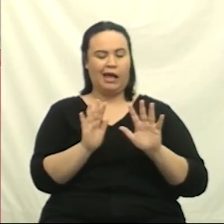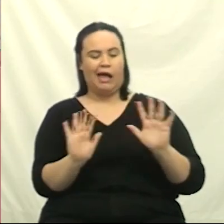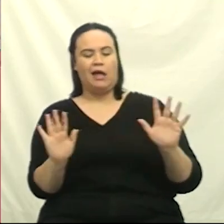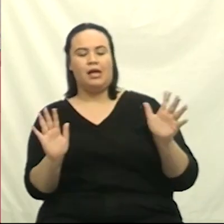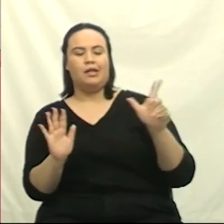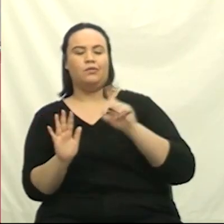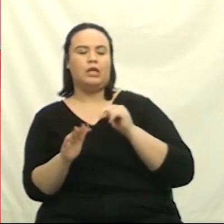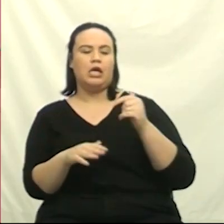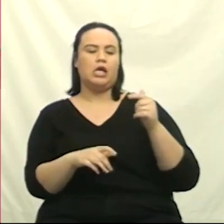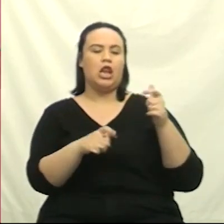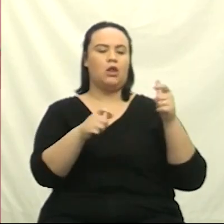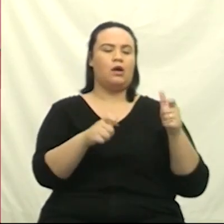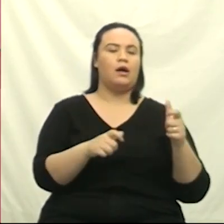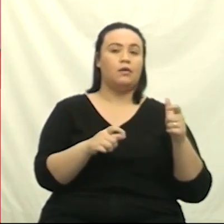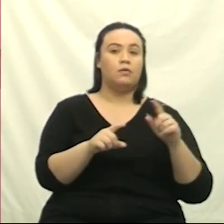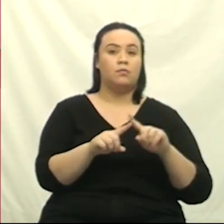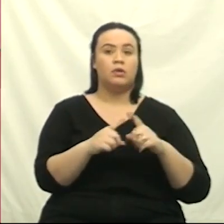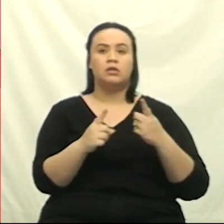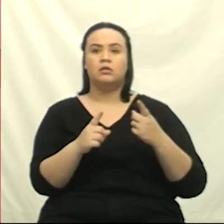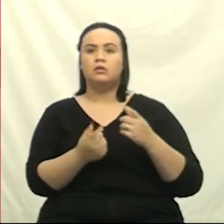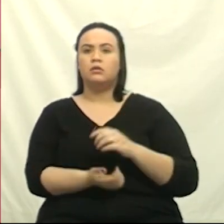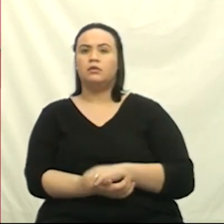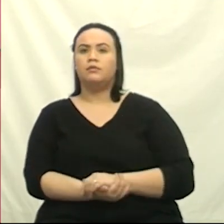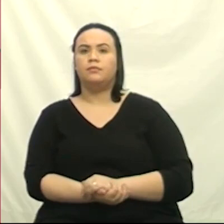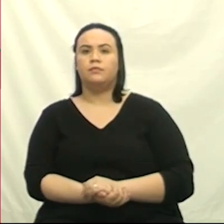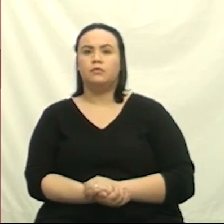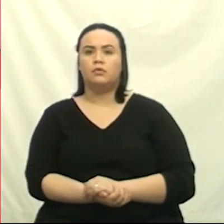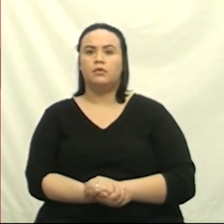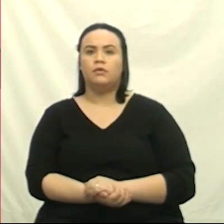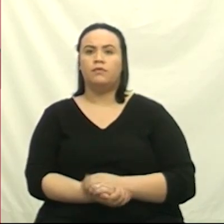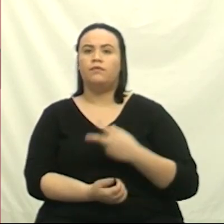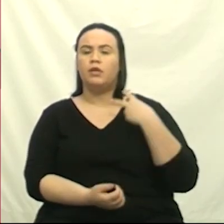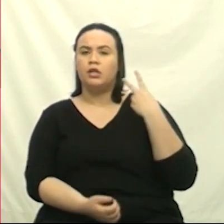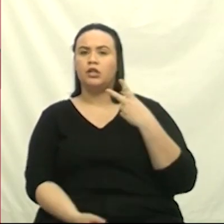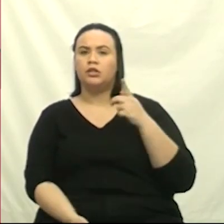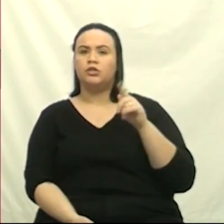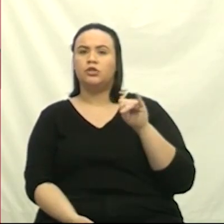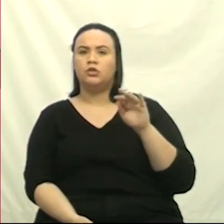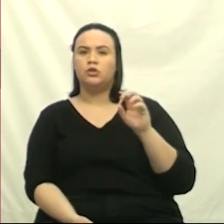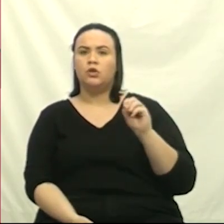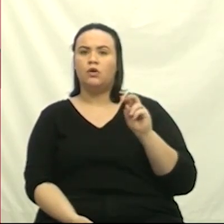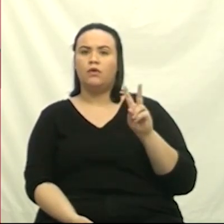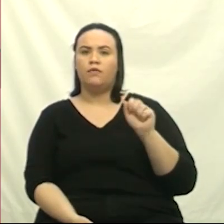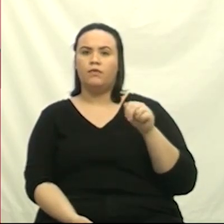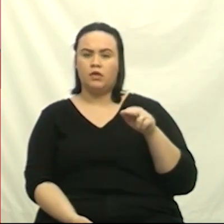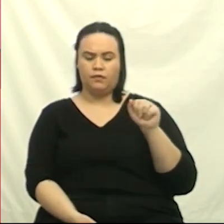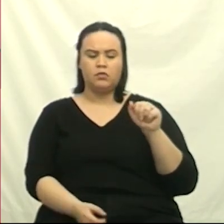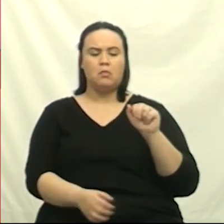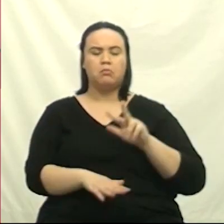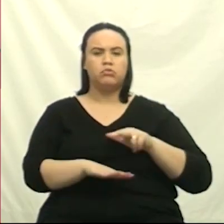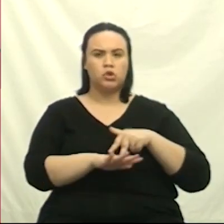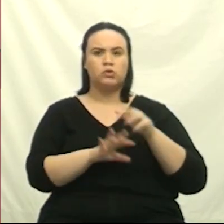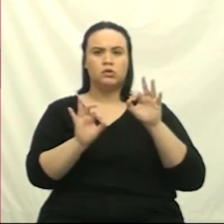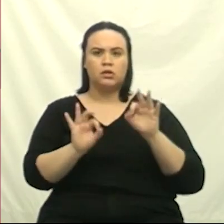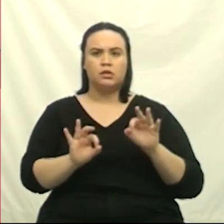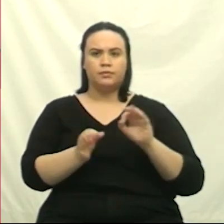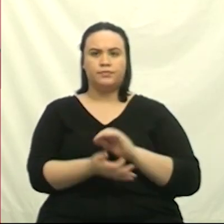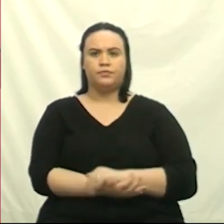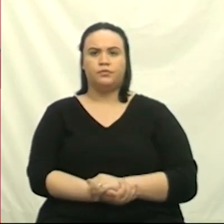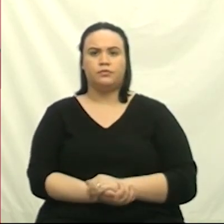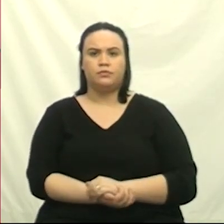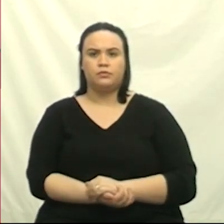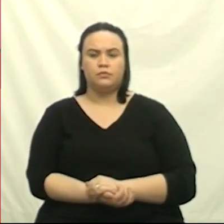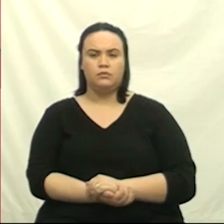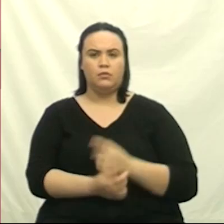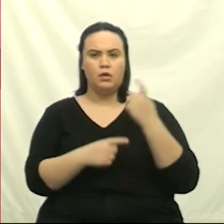temos estrutura mas eu quero acho que a vereadora Giovanna fez uma colocação que é muito correta quando ela disse